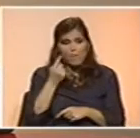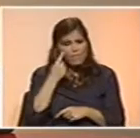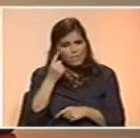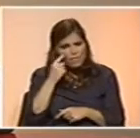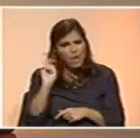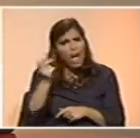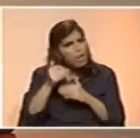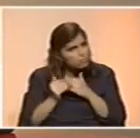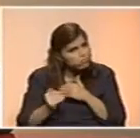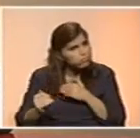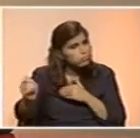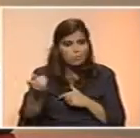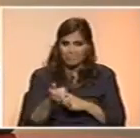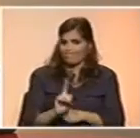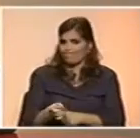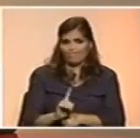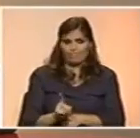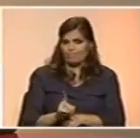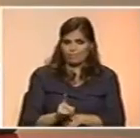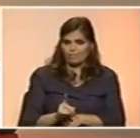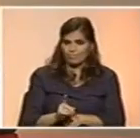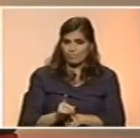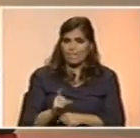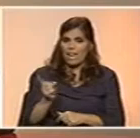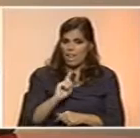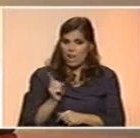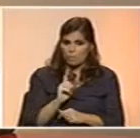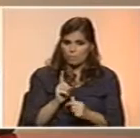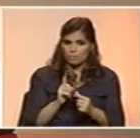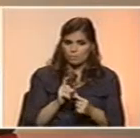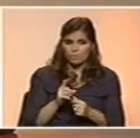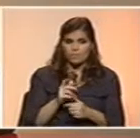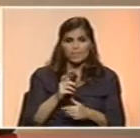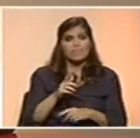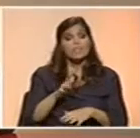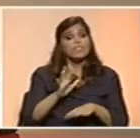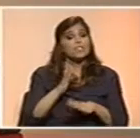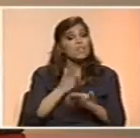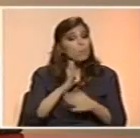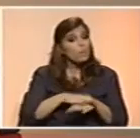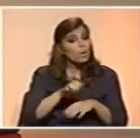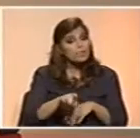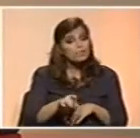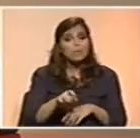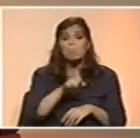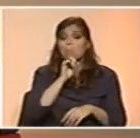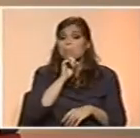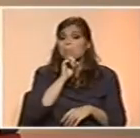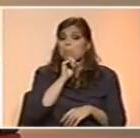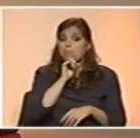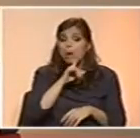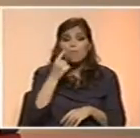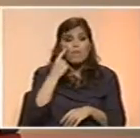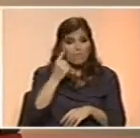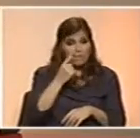mais. Portanto, os fatores de longevidade não serão só esses. Podem eventualmente